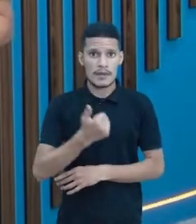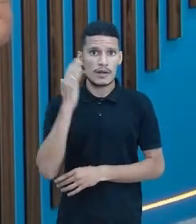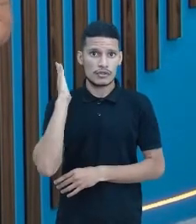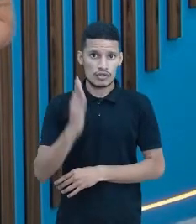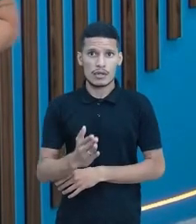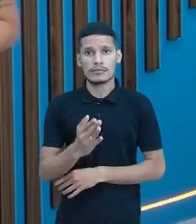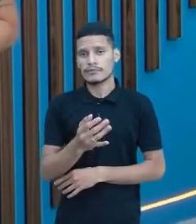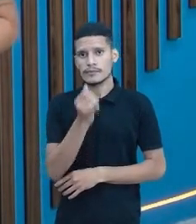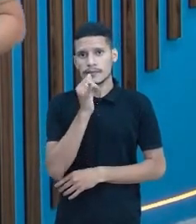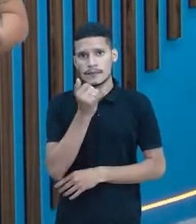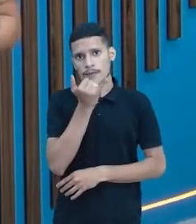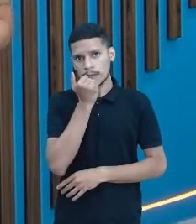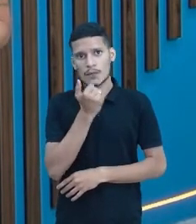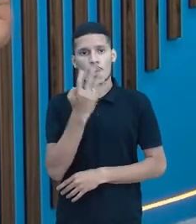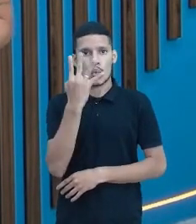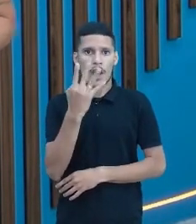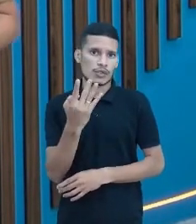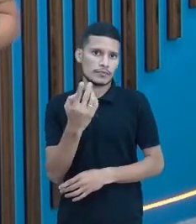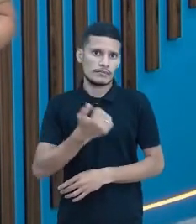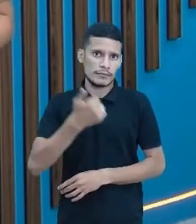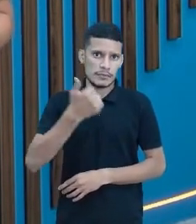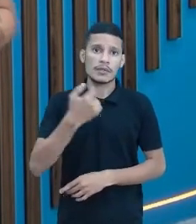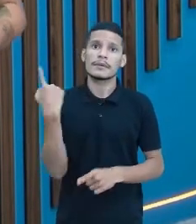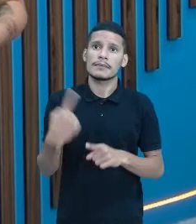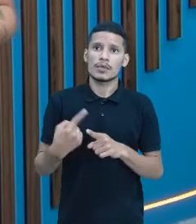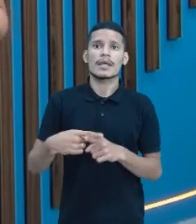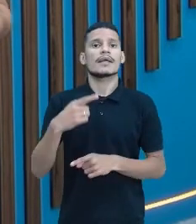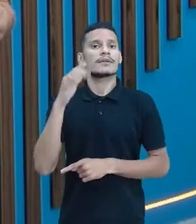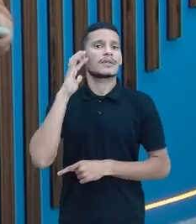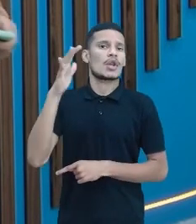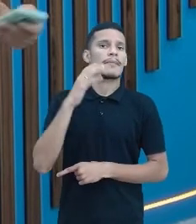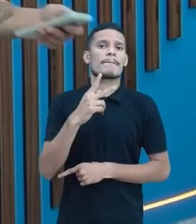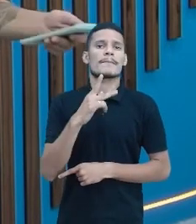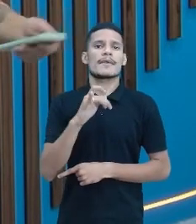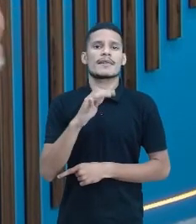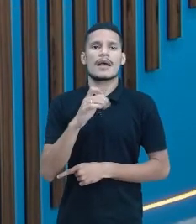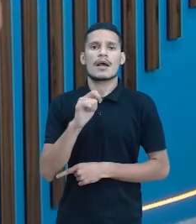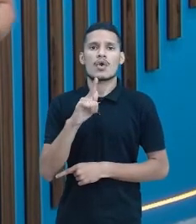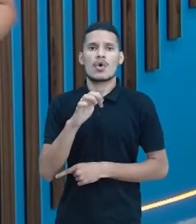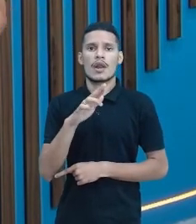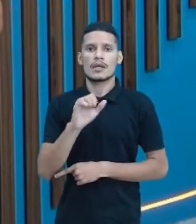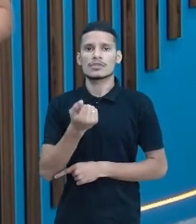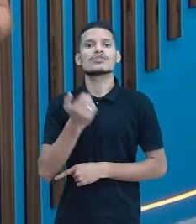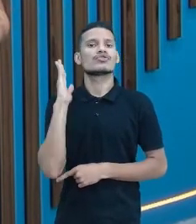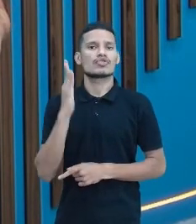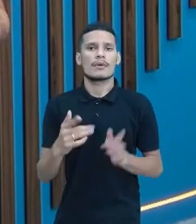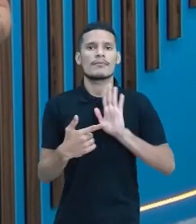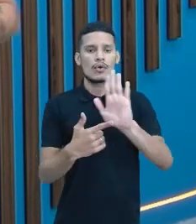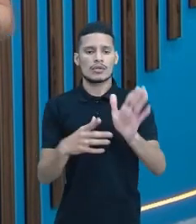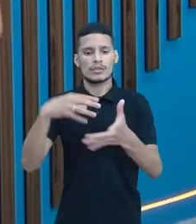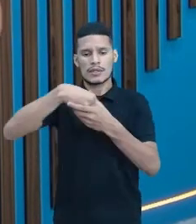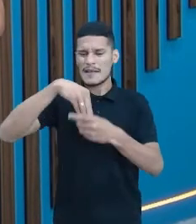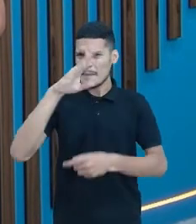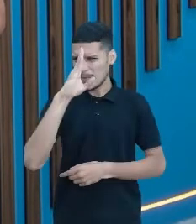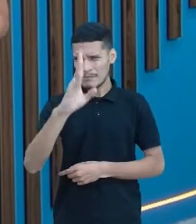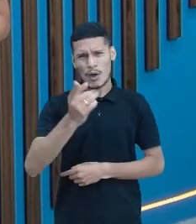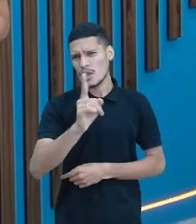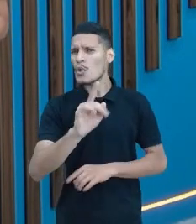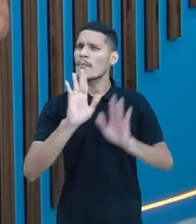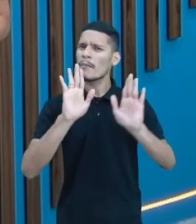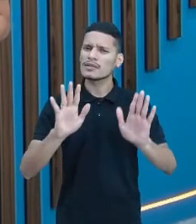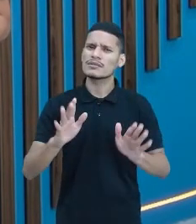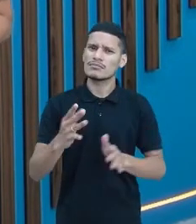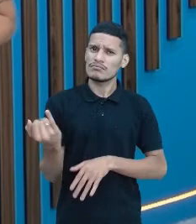nas 4 primeiras, porque o Teorema de Pitágoras ele vai aparecer como o tema, não principal, mas um tema